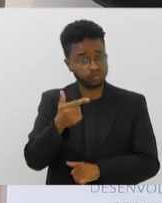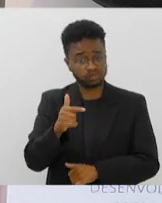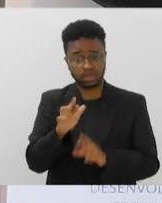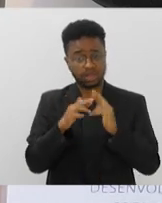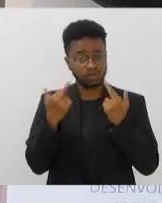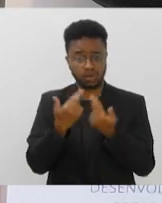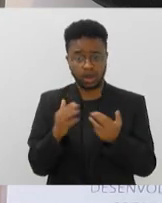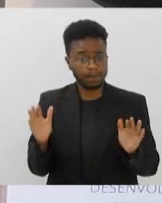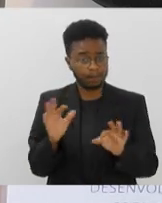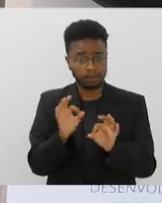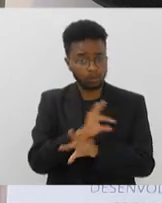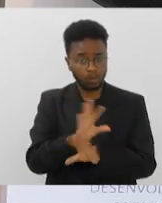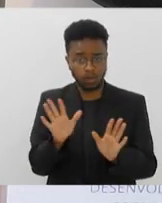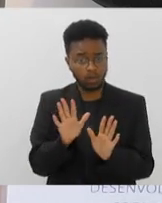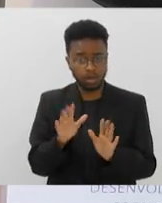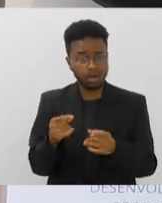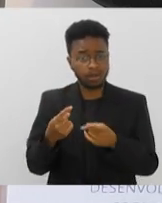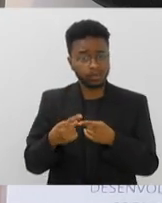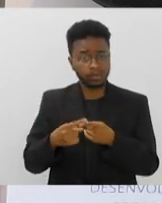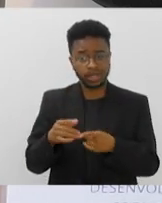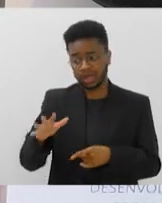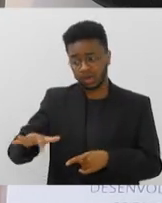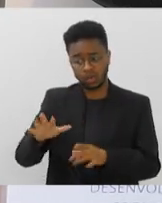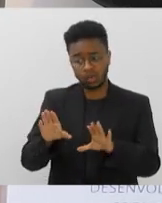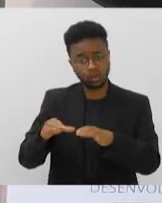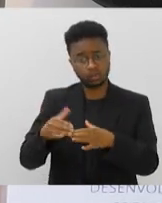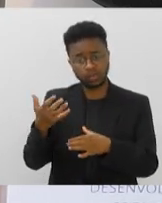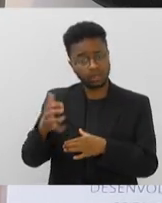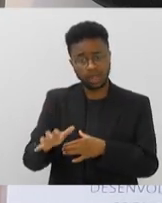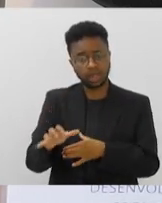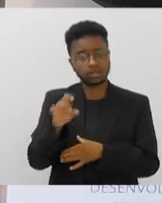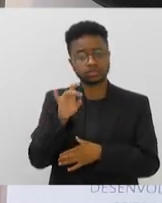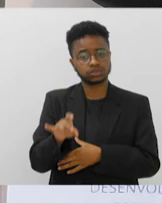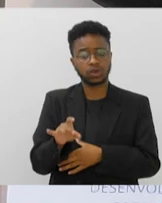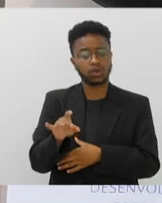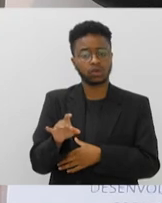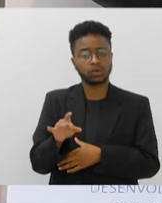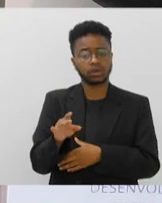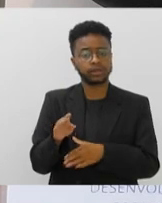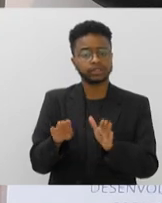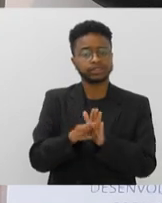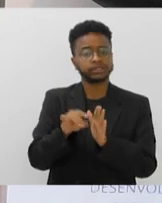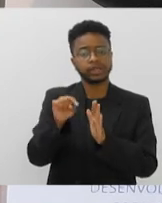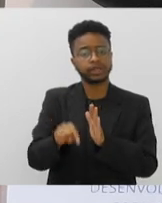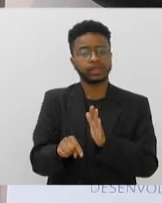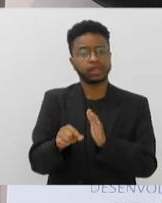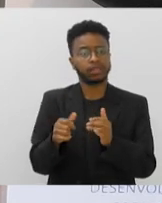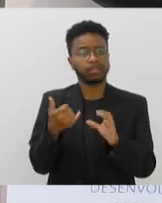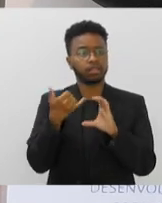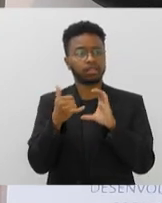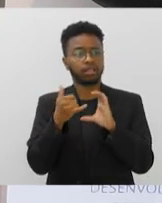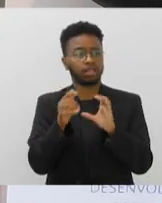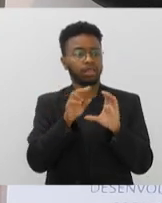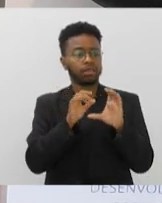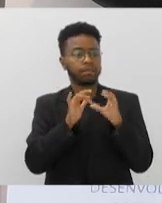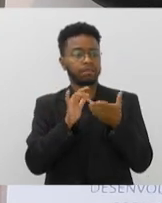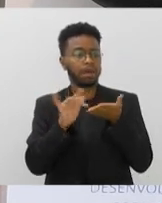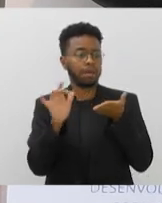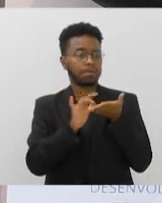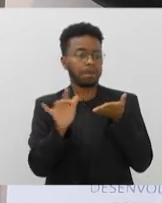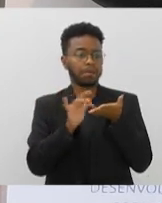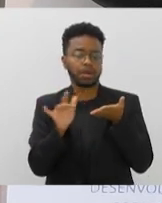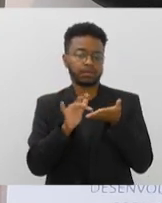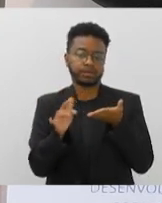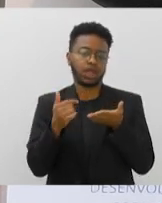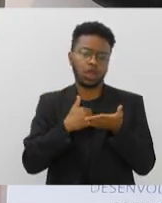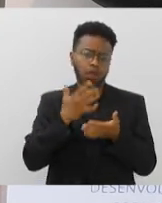acabou não vai ter porque não quer quer vir para cá só eh ficar no WhatsApp não sei o quê e eu